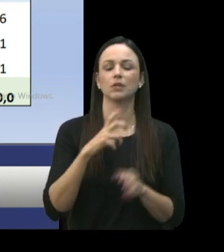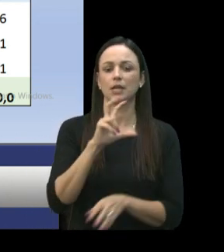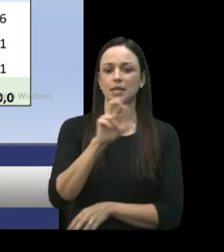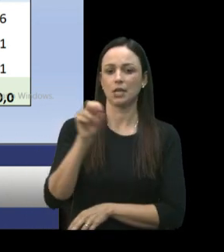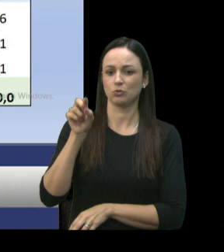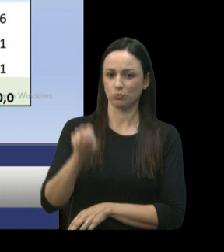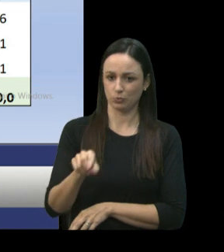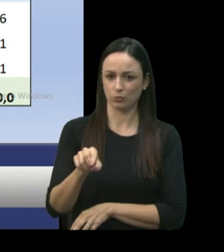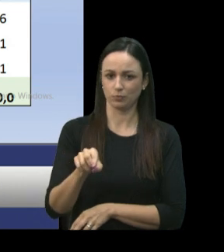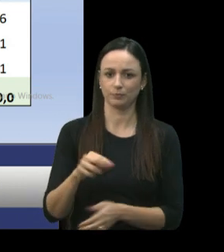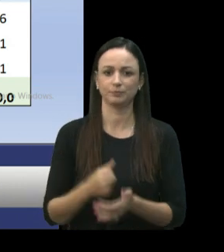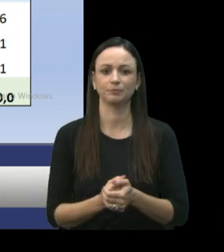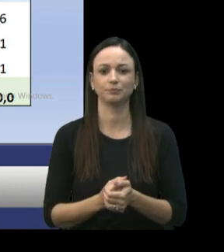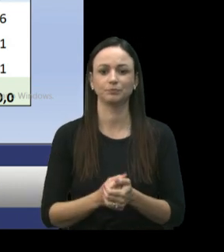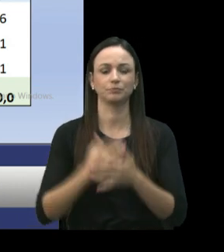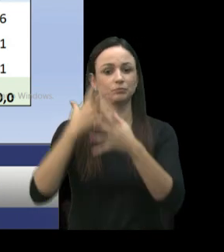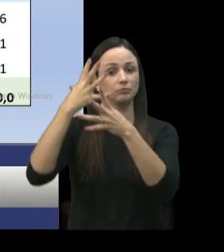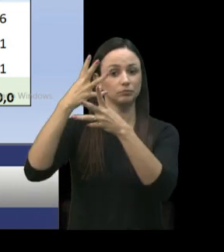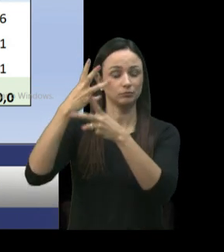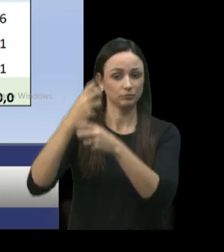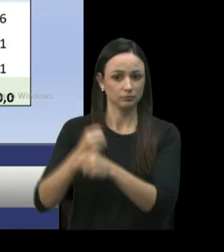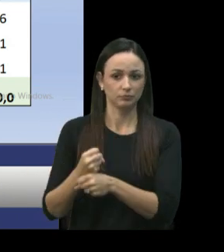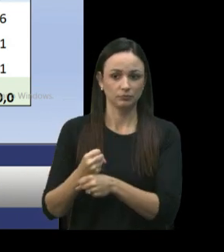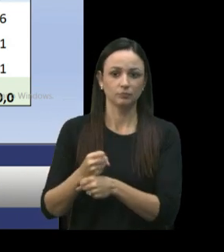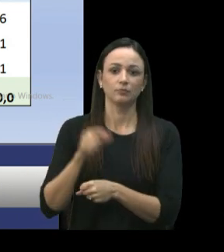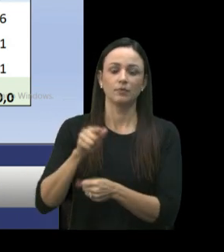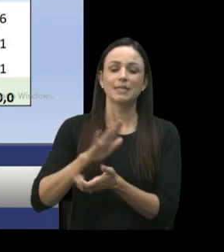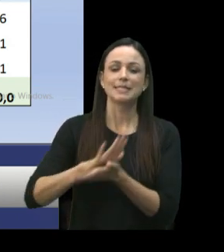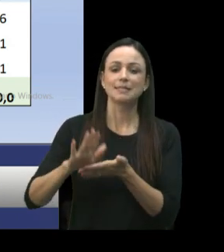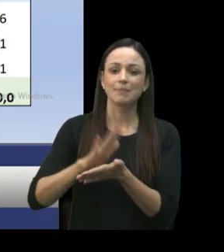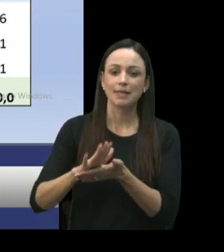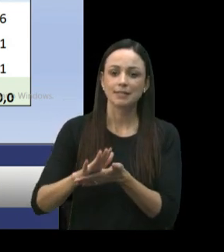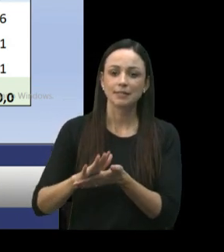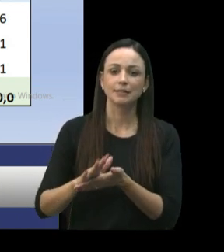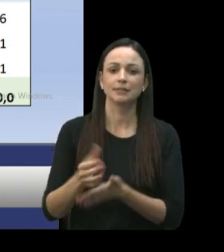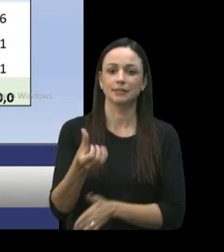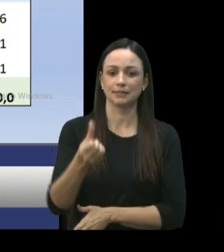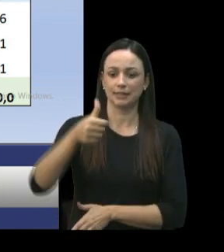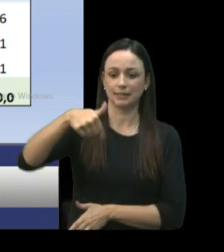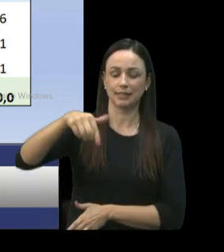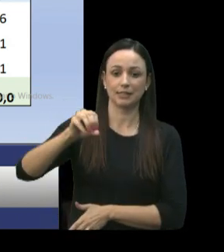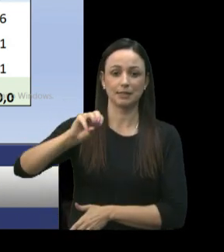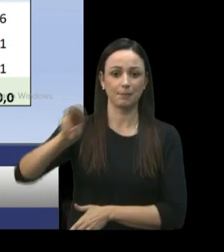500.000. Totalizando a totalização da despesa,